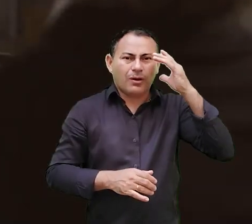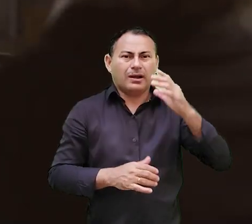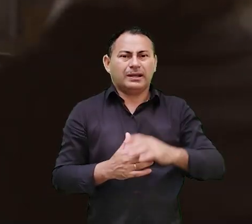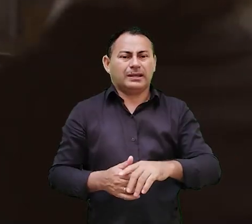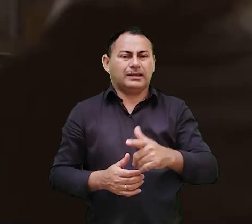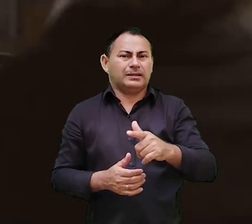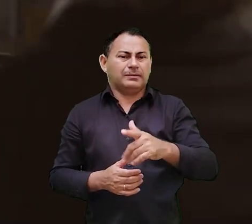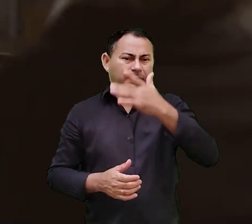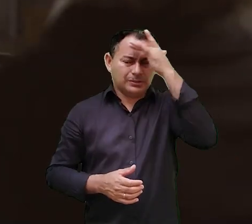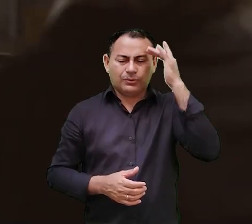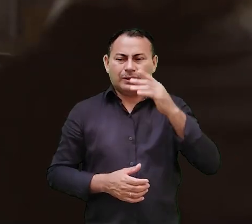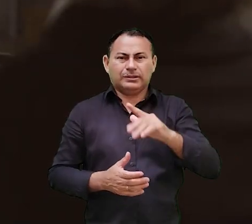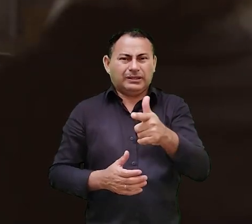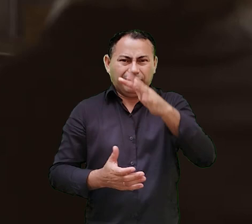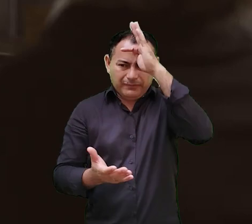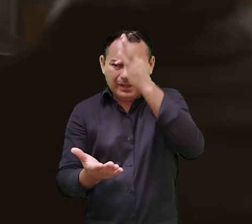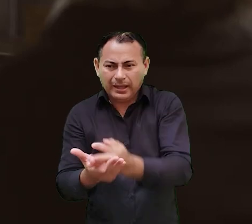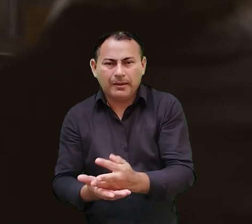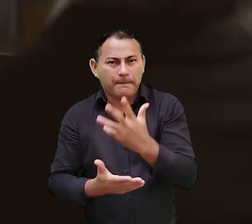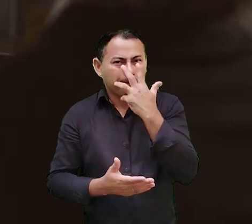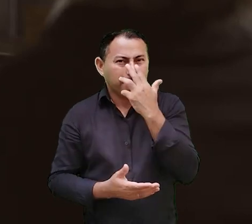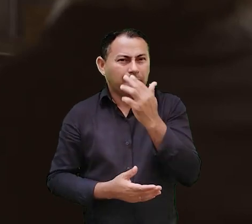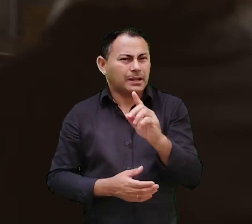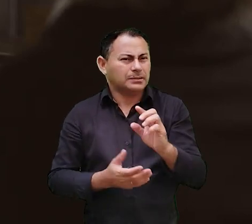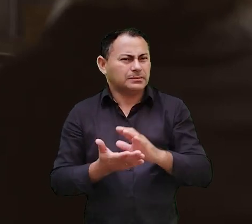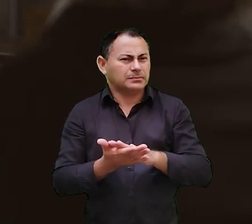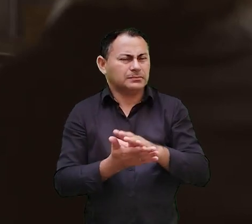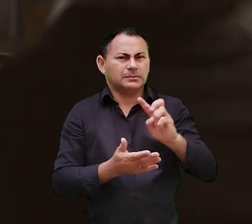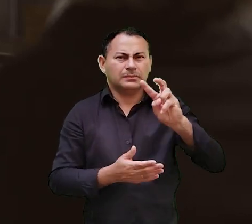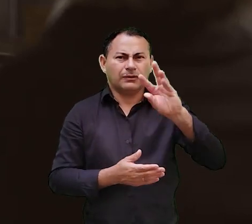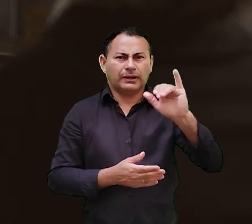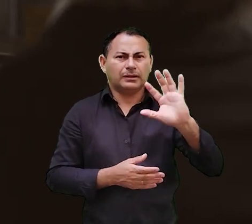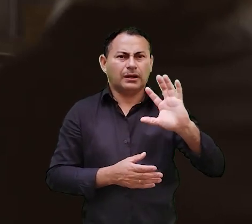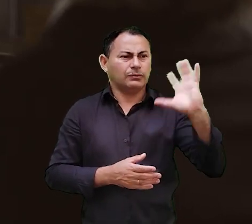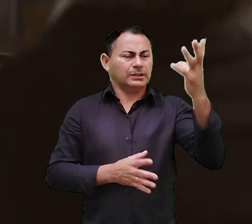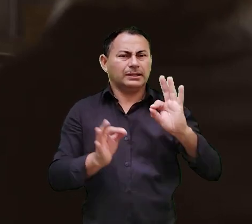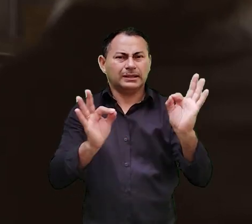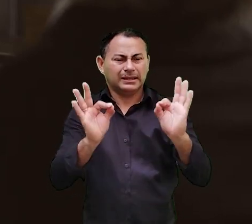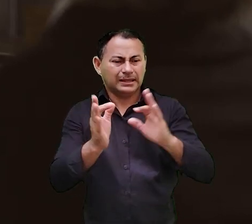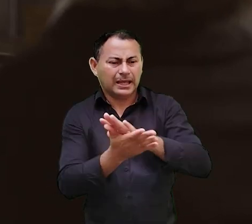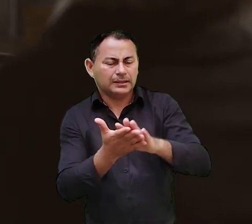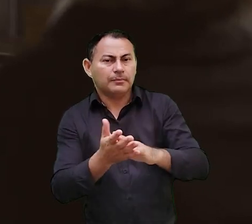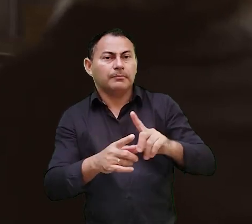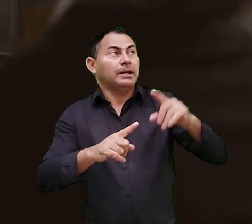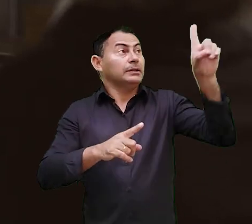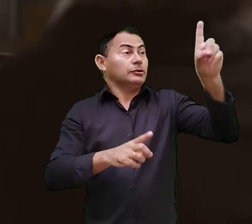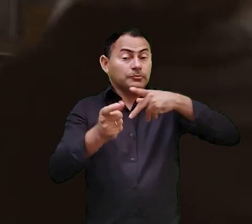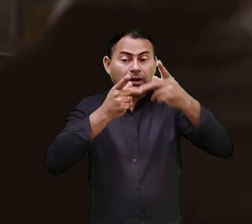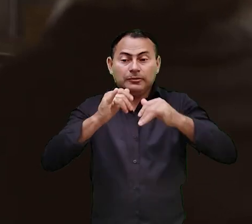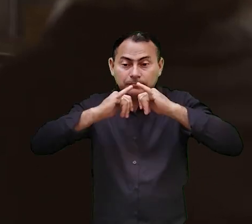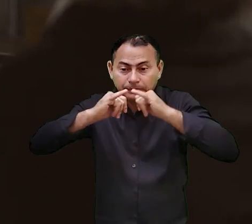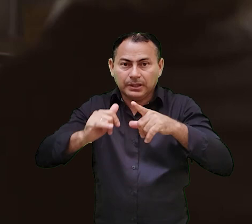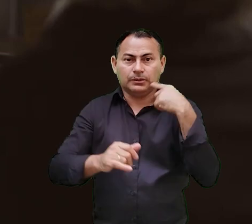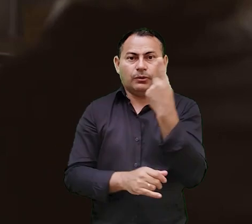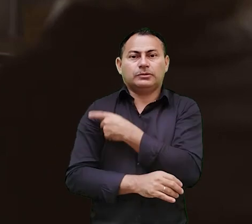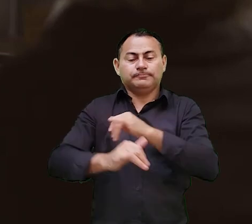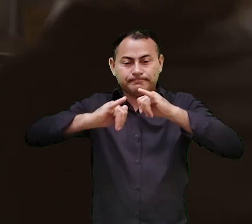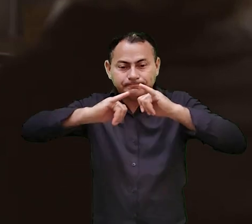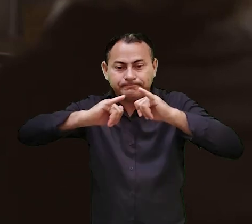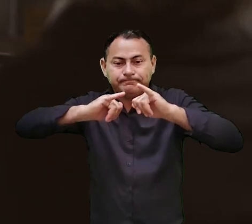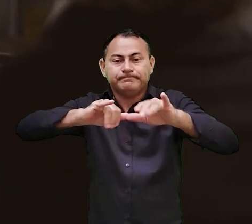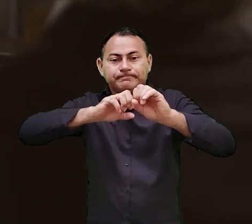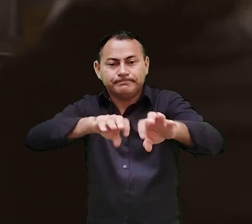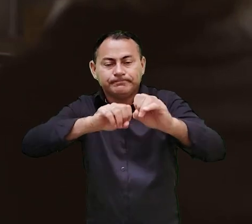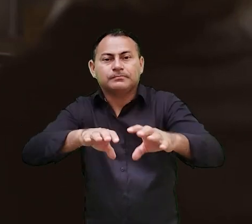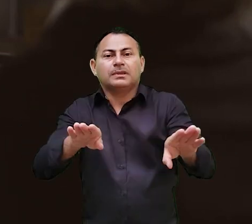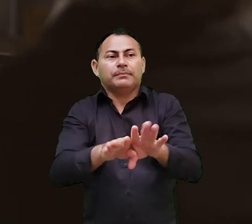para ossos, para as pessoas que estão mortas, parece que não vai acontecer nada. Mas se Deus disse, pregue, e nós